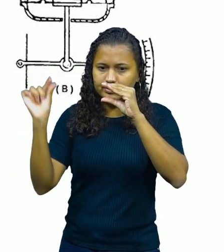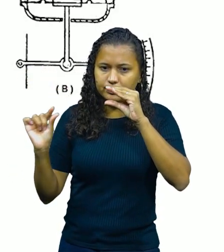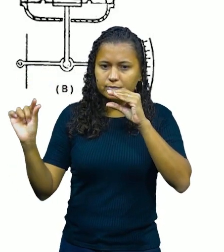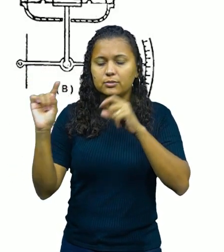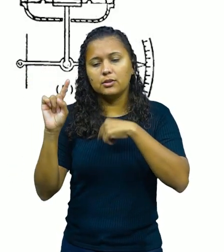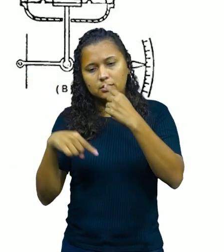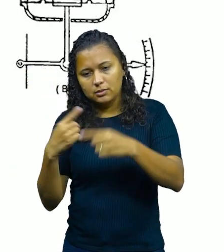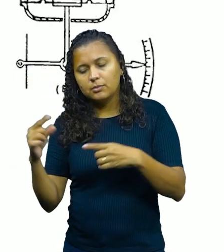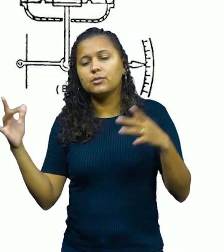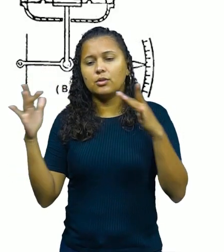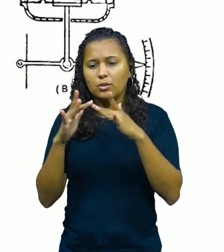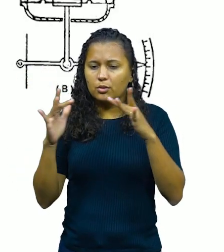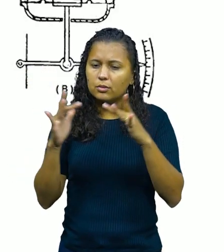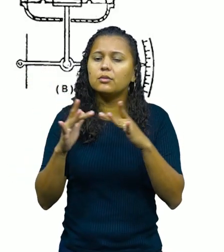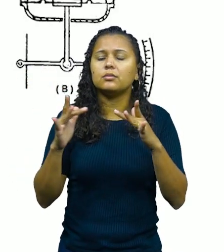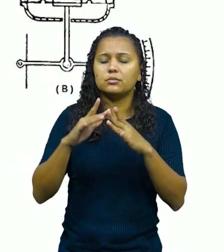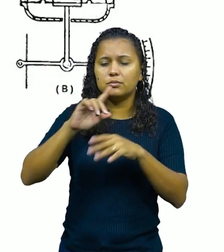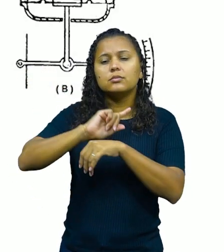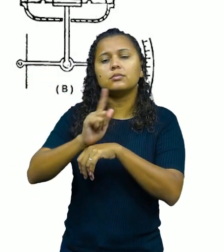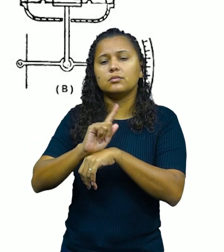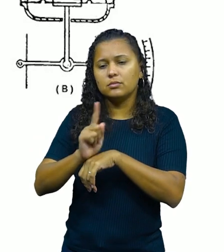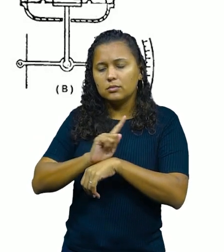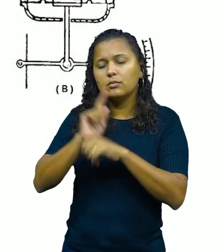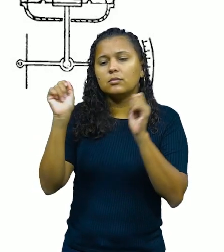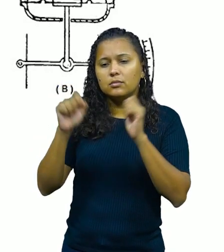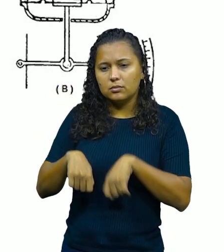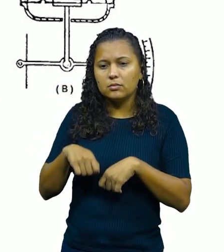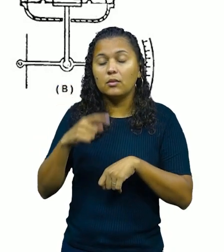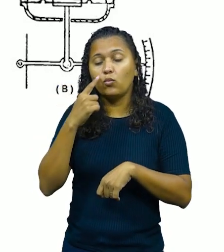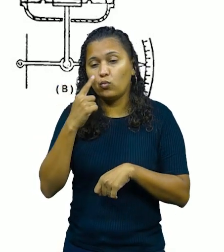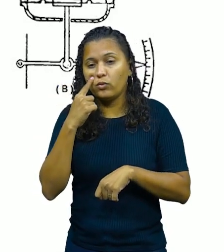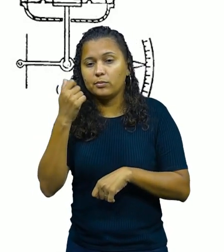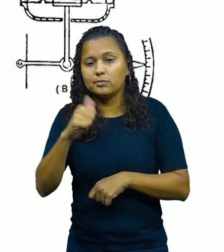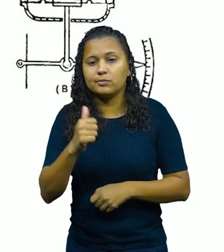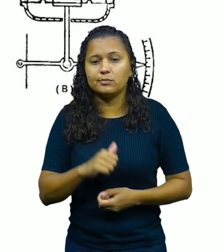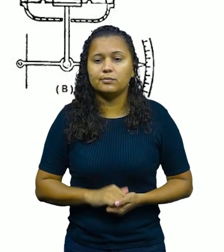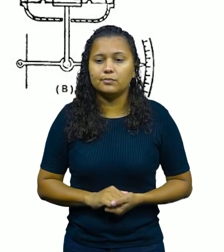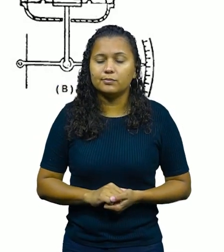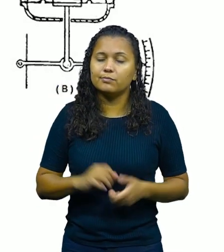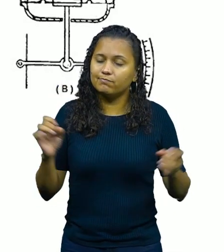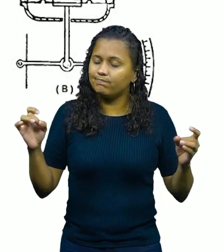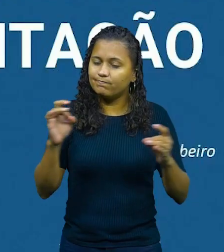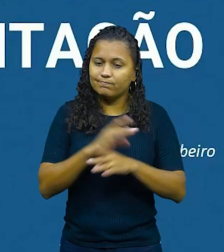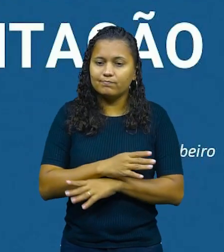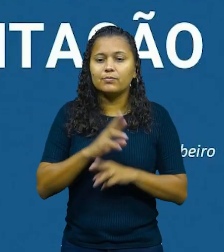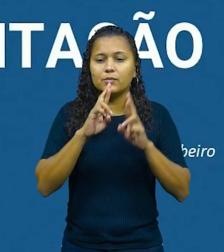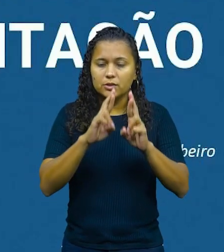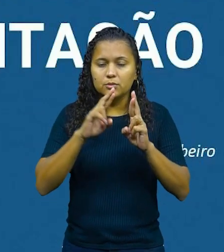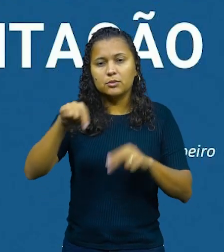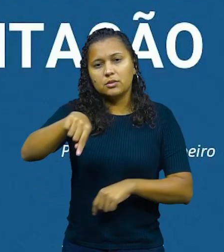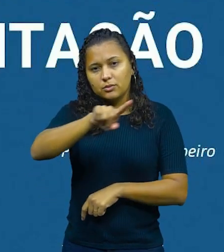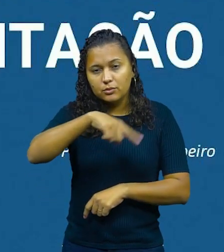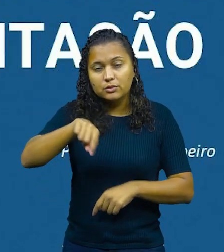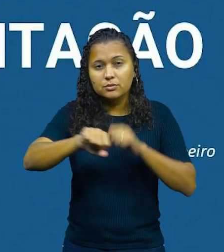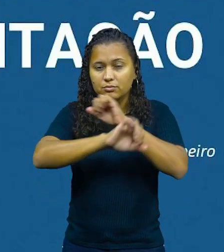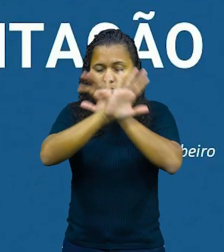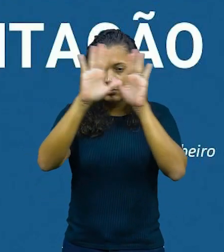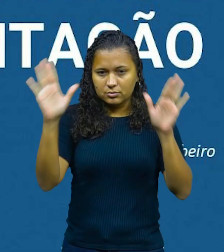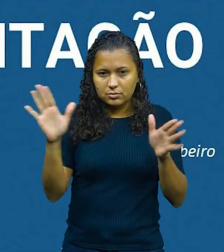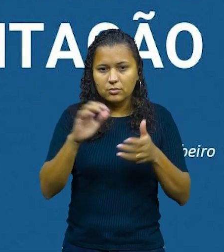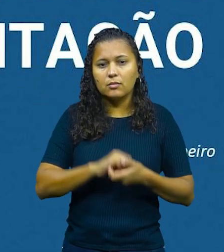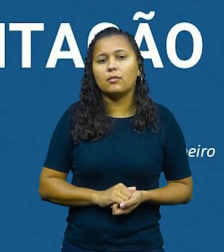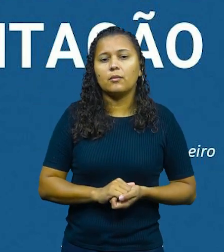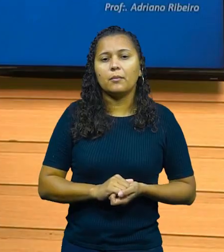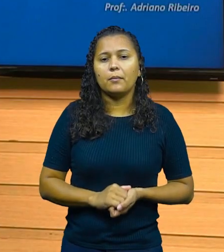esse relógio ali, depois ele é conectado a um ponteiro que vai fazer a verificação. E é isso aí, galera. Espero que tenha